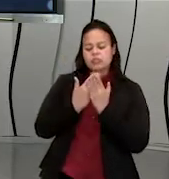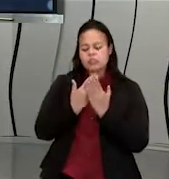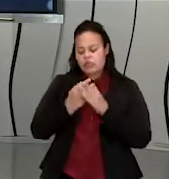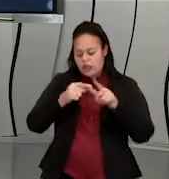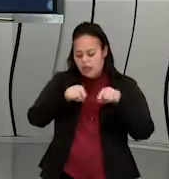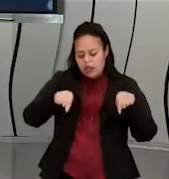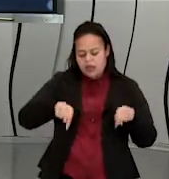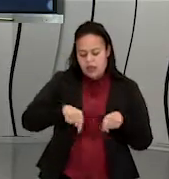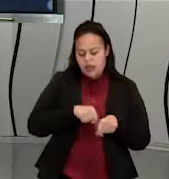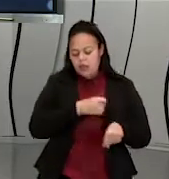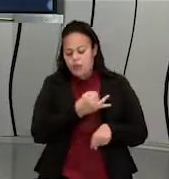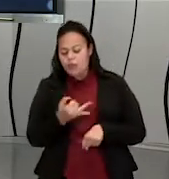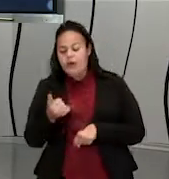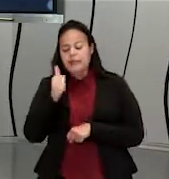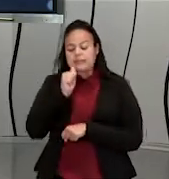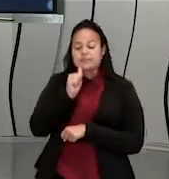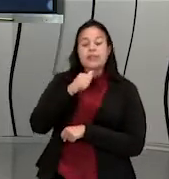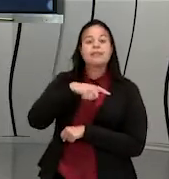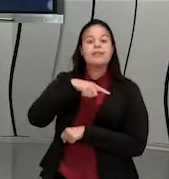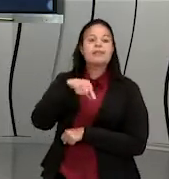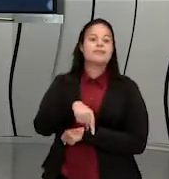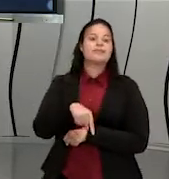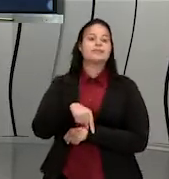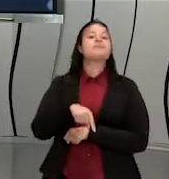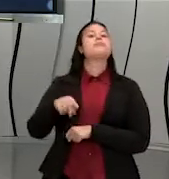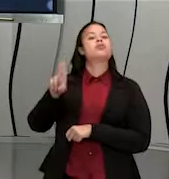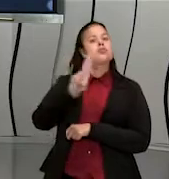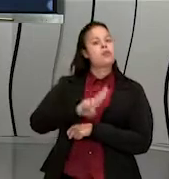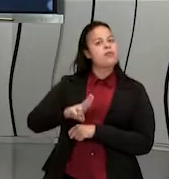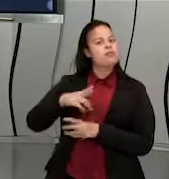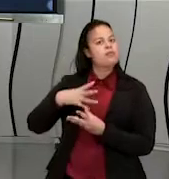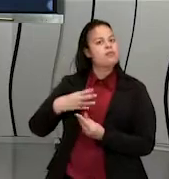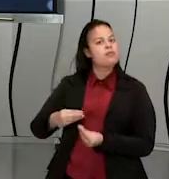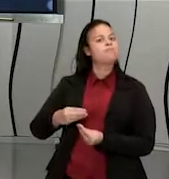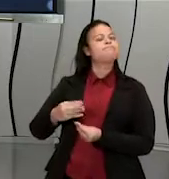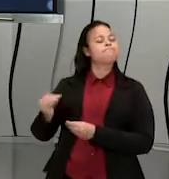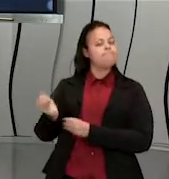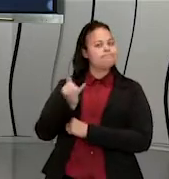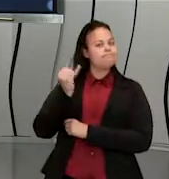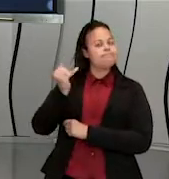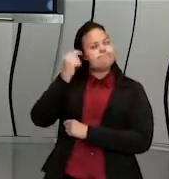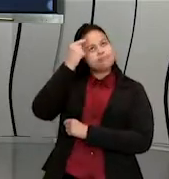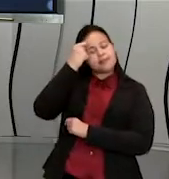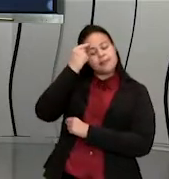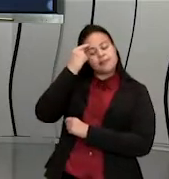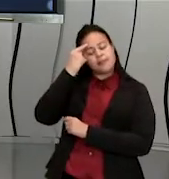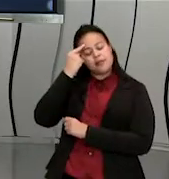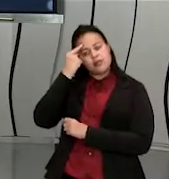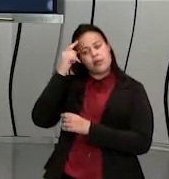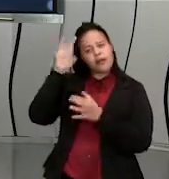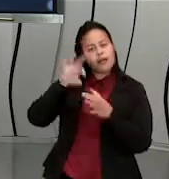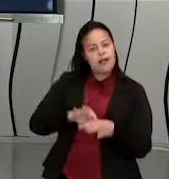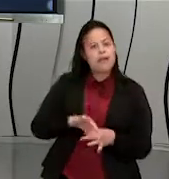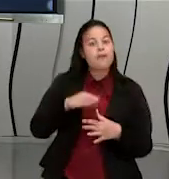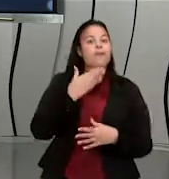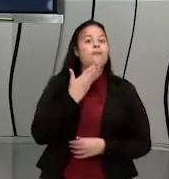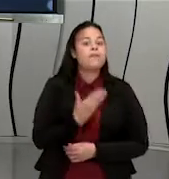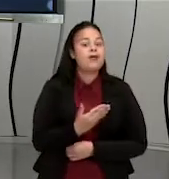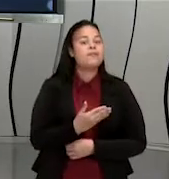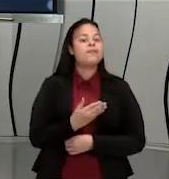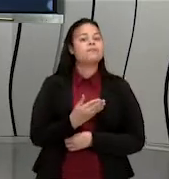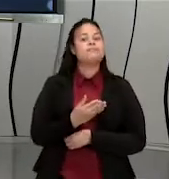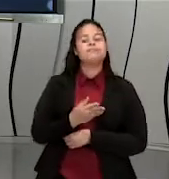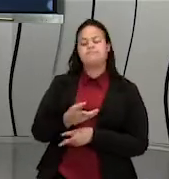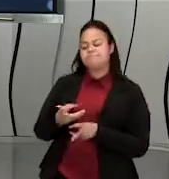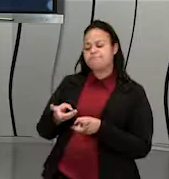a porcentagem, ela é muito útil quando você quer ter uma ideia da coisa, Mesmo que você olhe só na